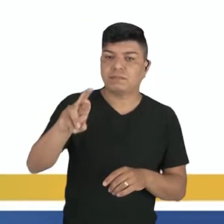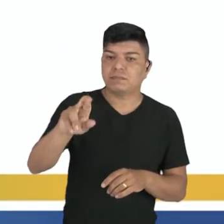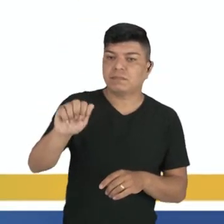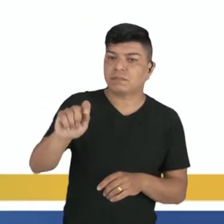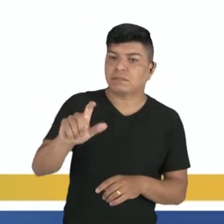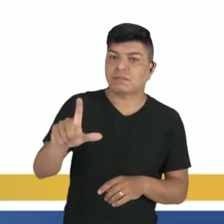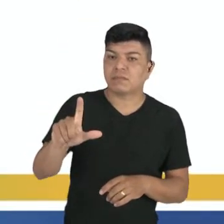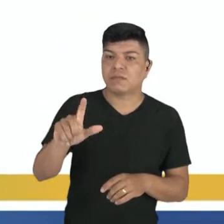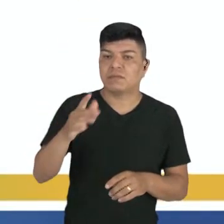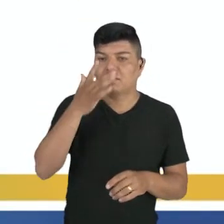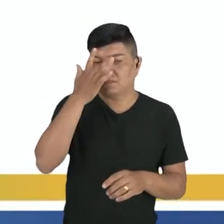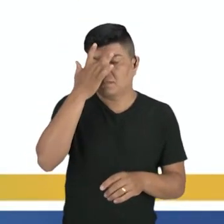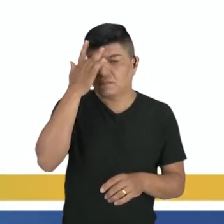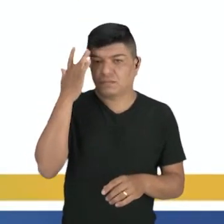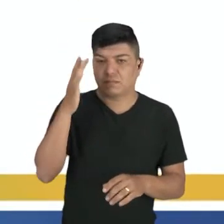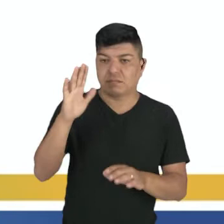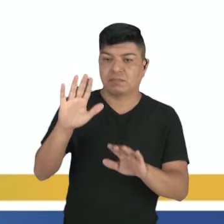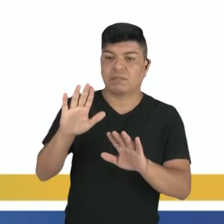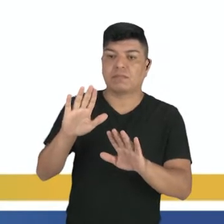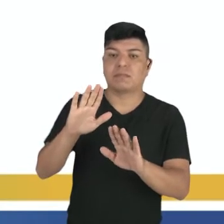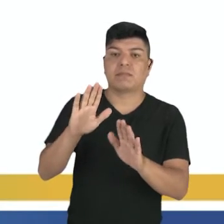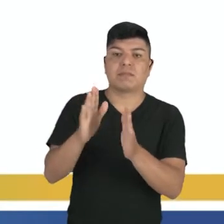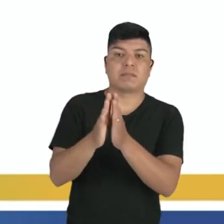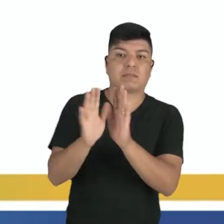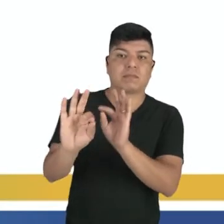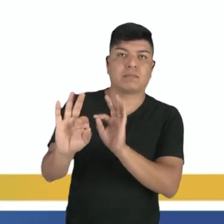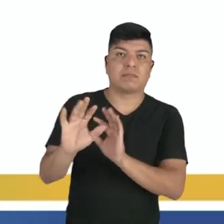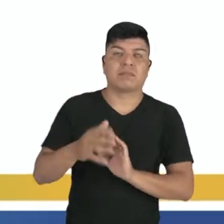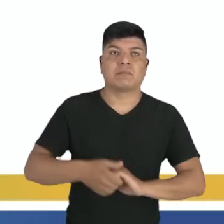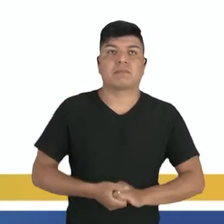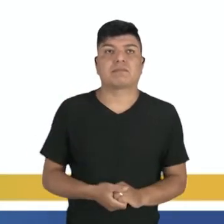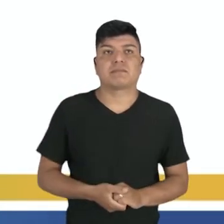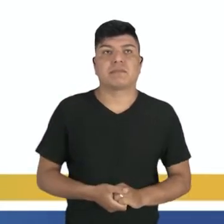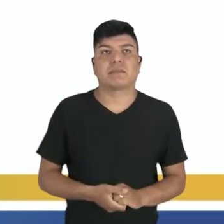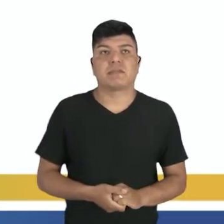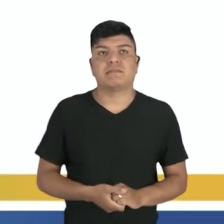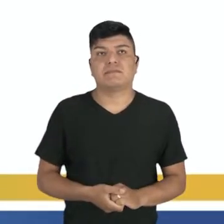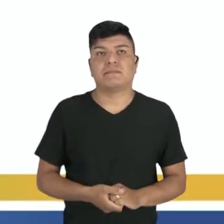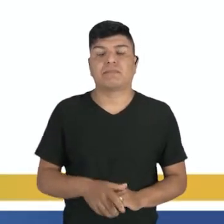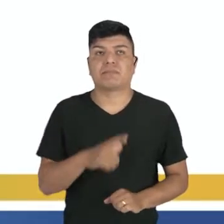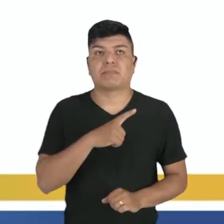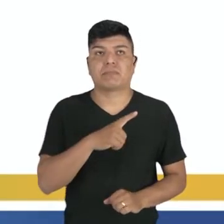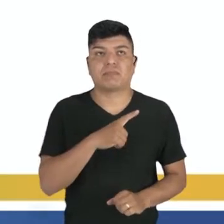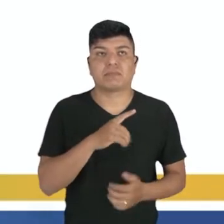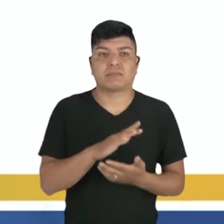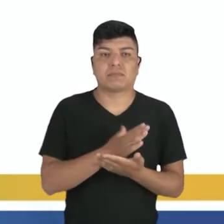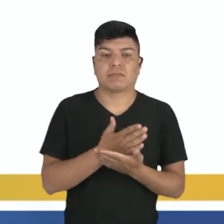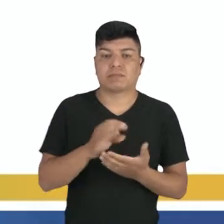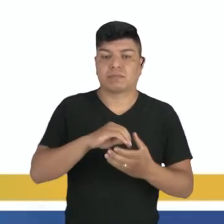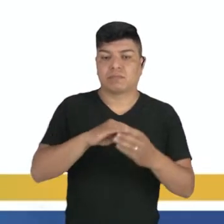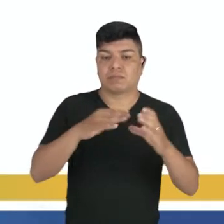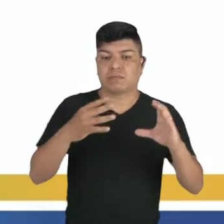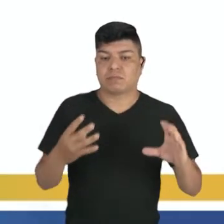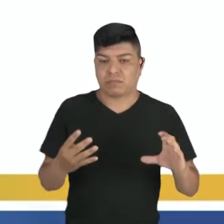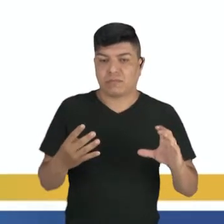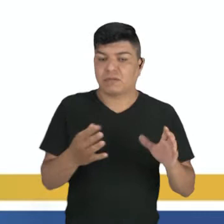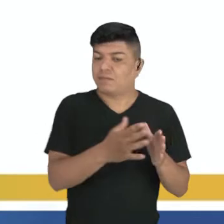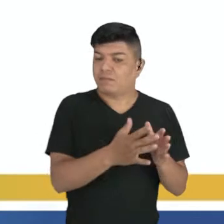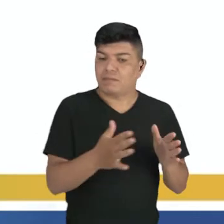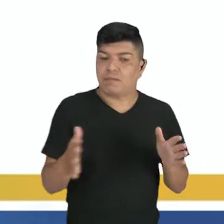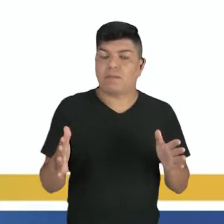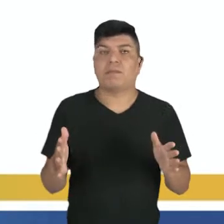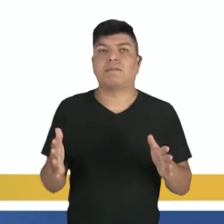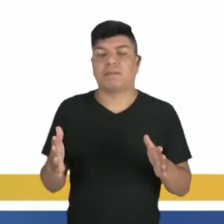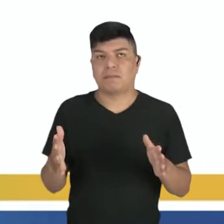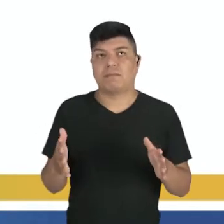personagens abstratos ou defeitos morais, certo? Então nós temos aqui também algumas características desse período.